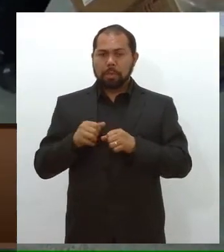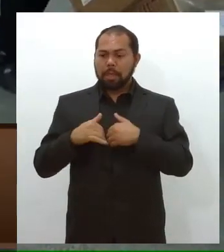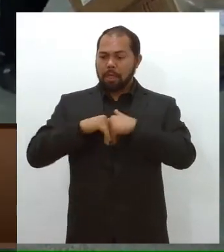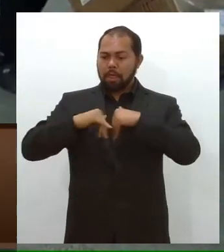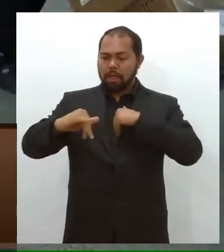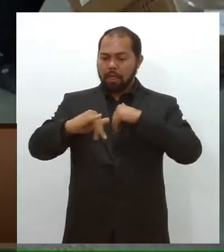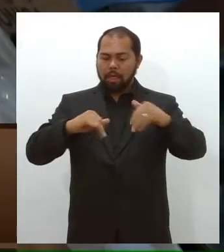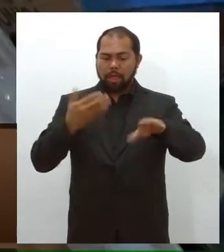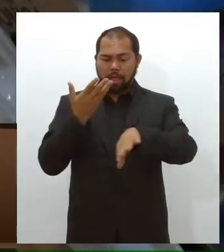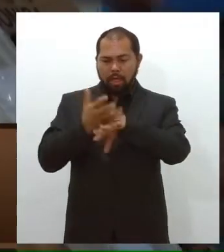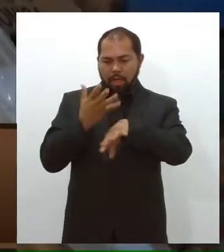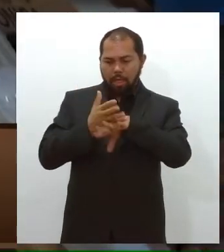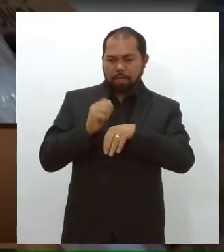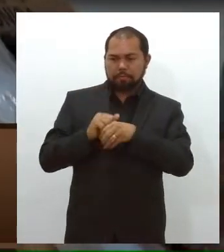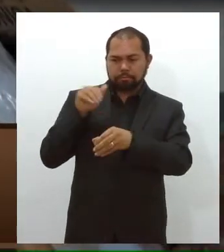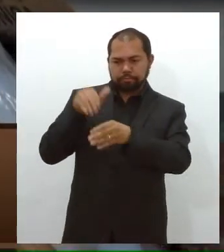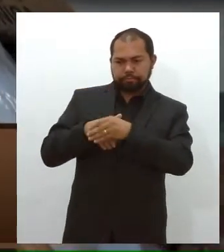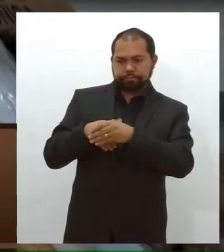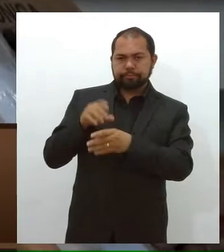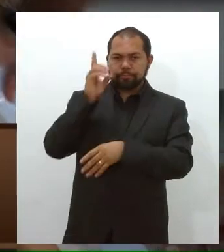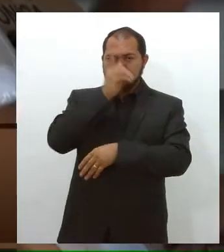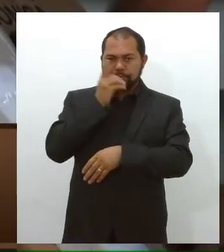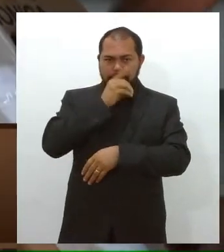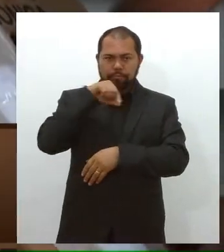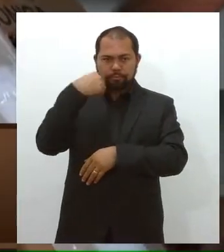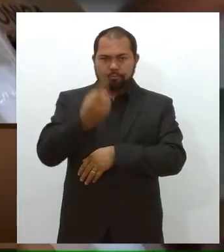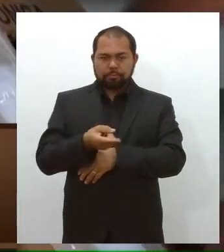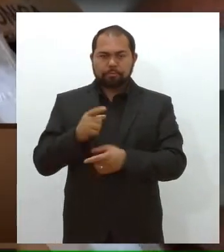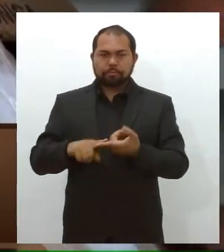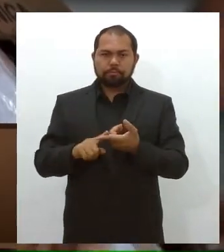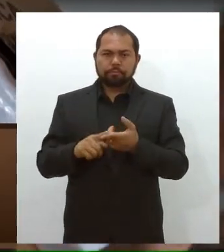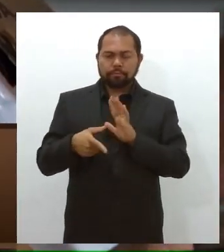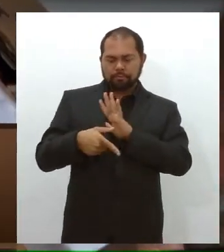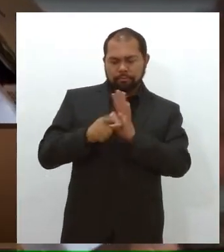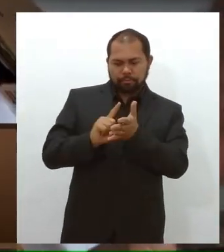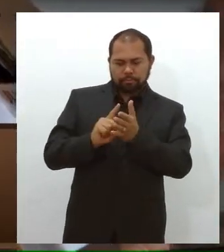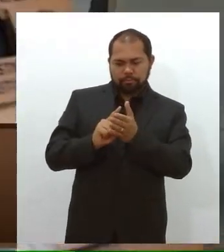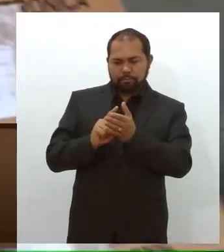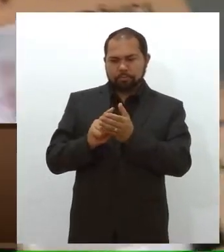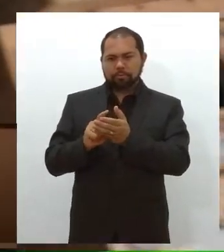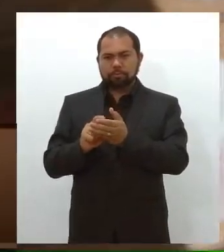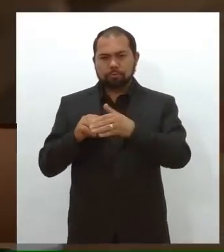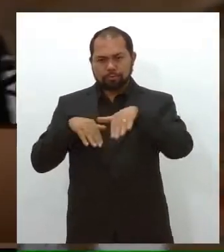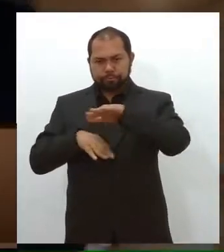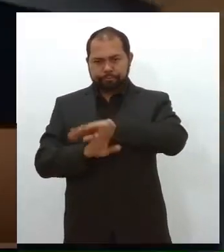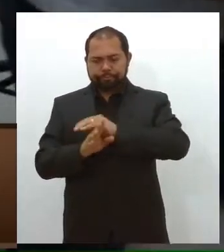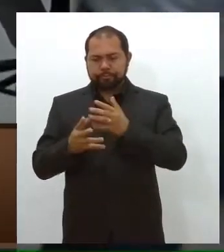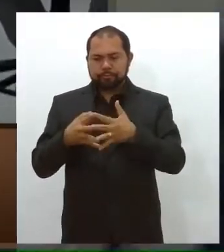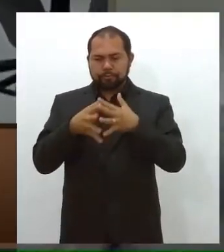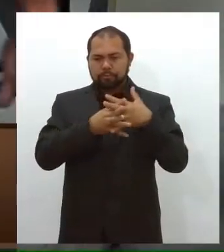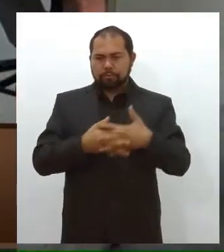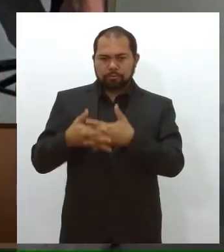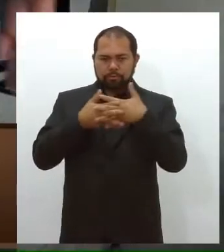do próximo domingo. Mesmo antes de serem colocadas nos caminhões, as urnas passam por uma